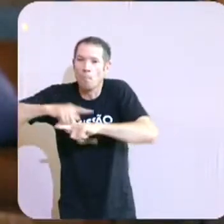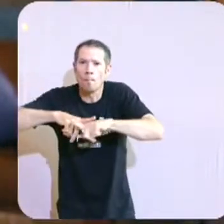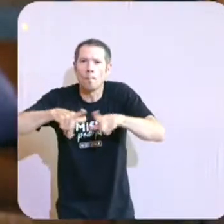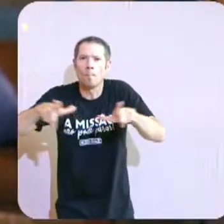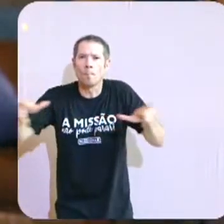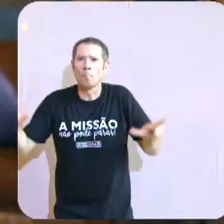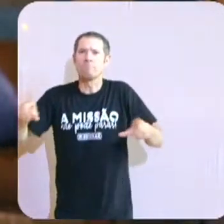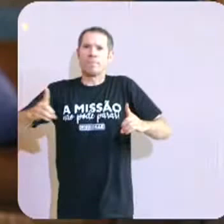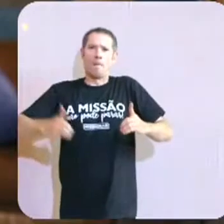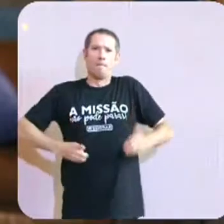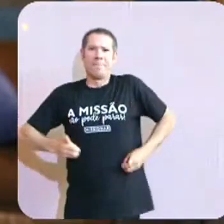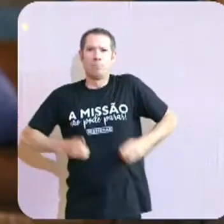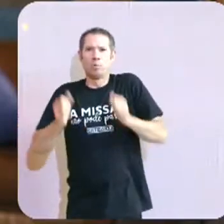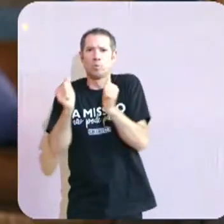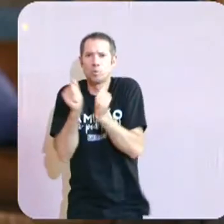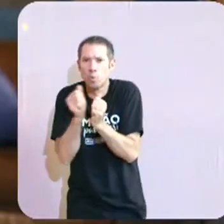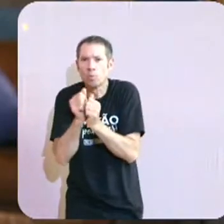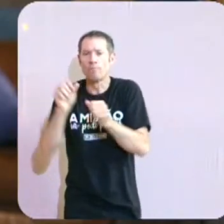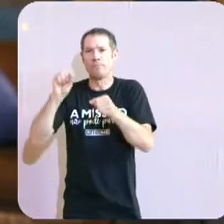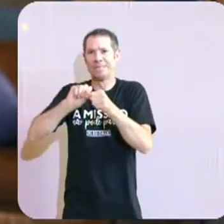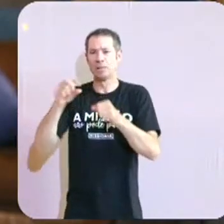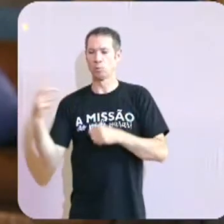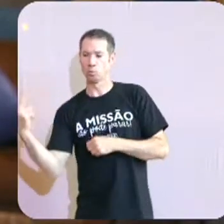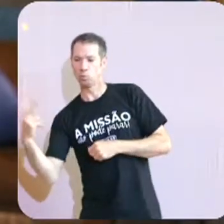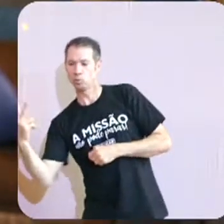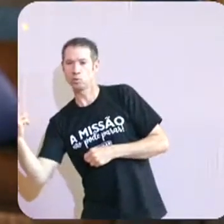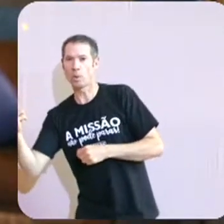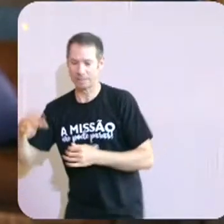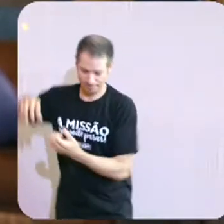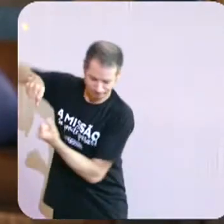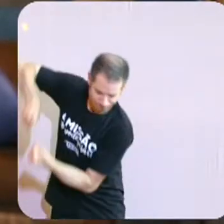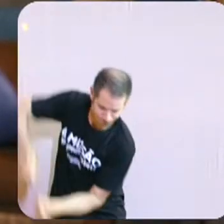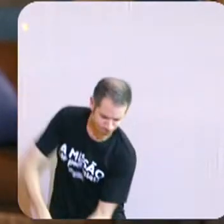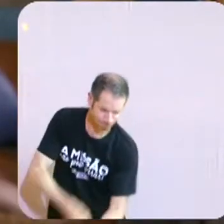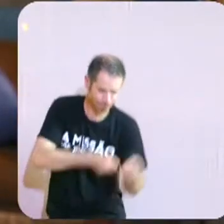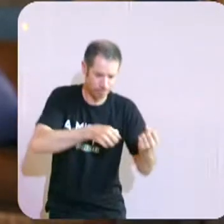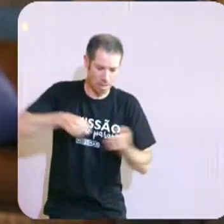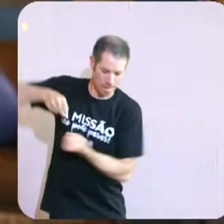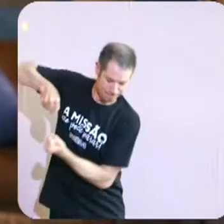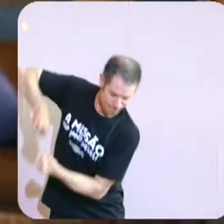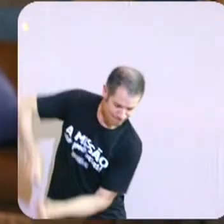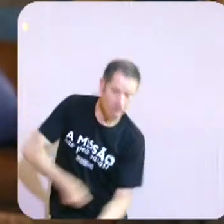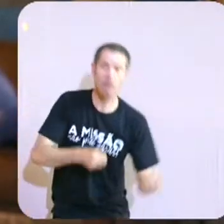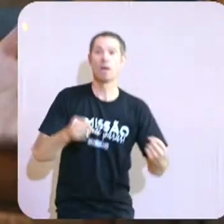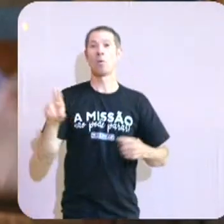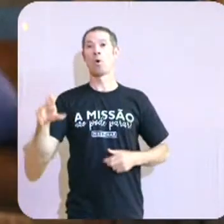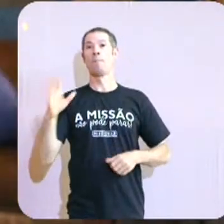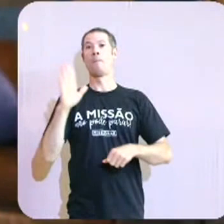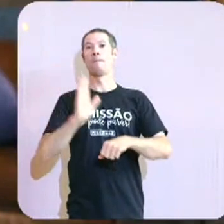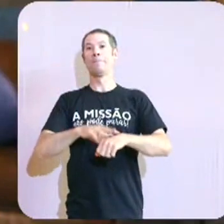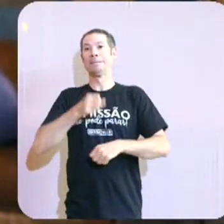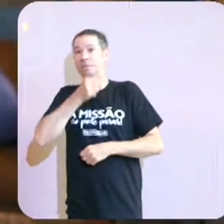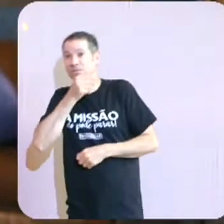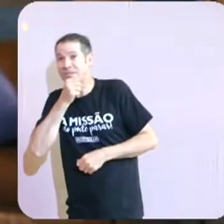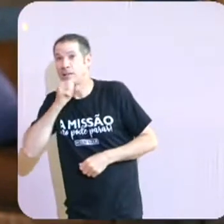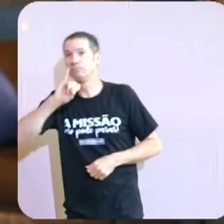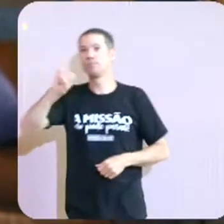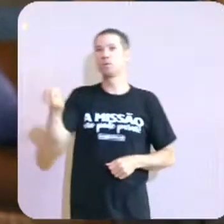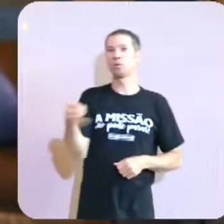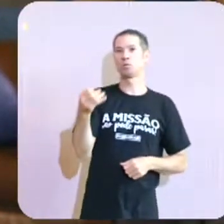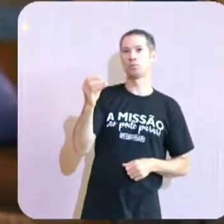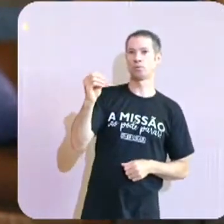os primos, eles fizeram com que os dois cavassem uma cova. O irmão mais velho ali, desse rapaz que eu vou chamar de